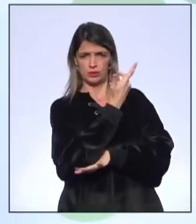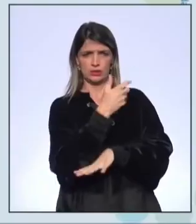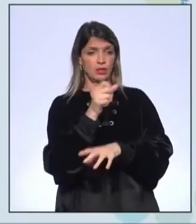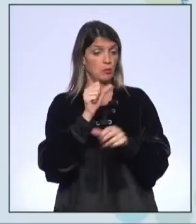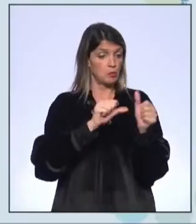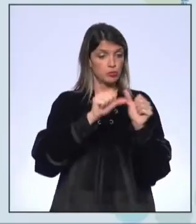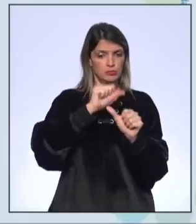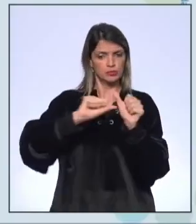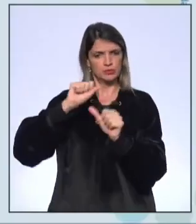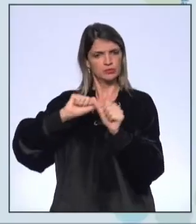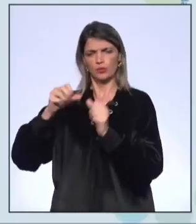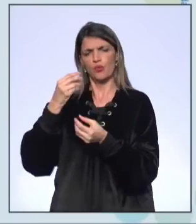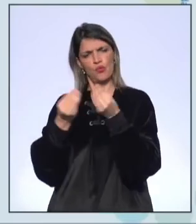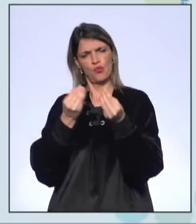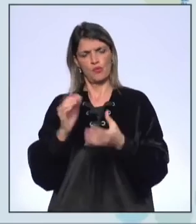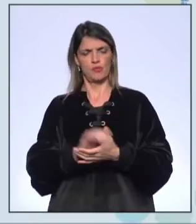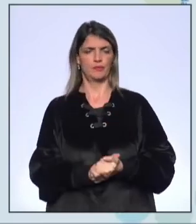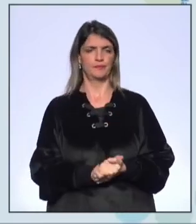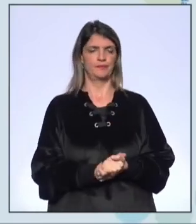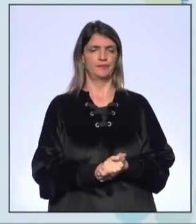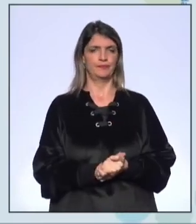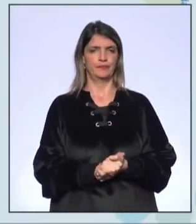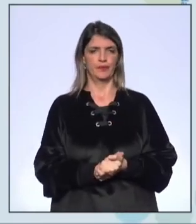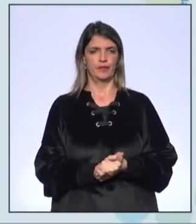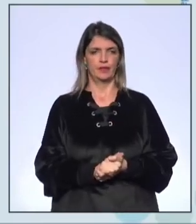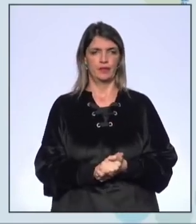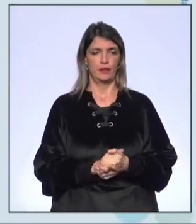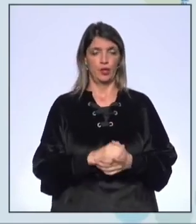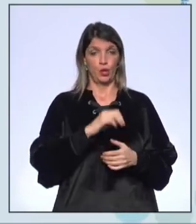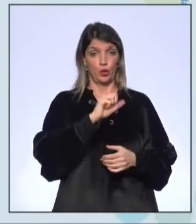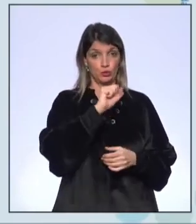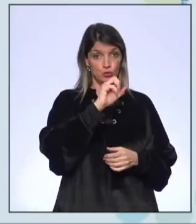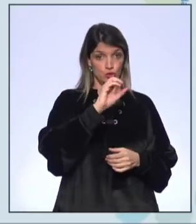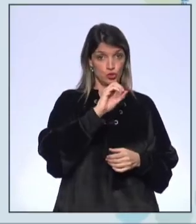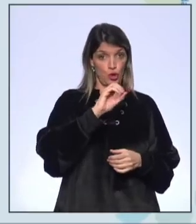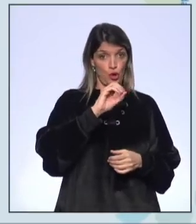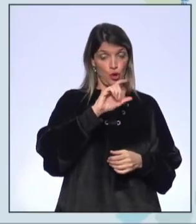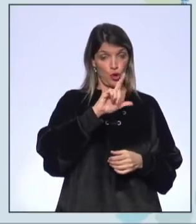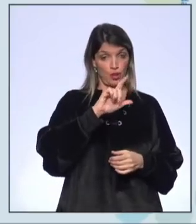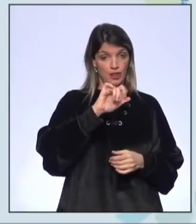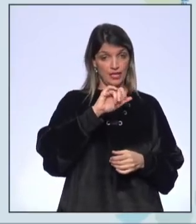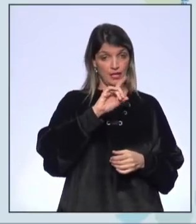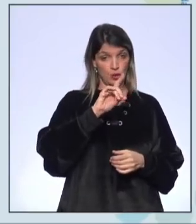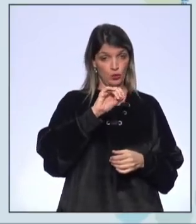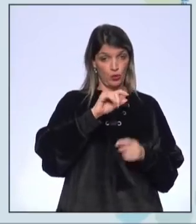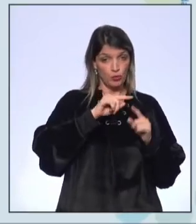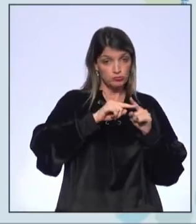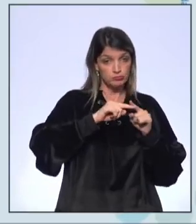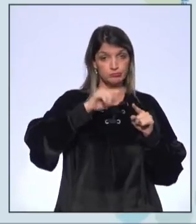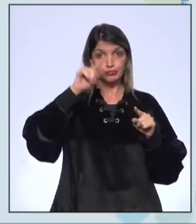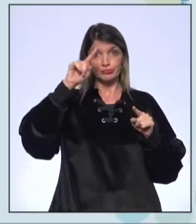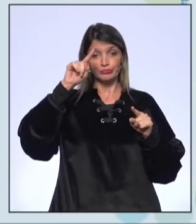aí, ó? Vamos ver lá. Quando eu passo de sólido para gasoso, eu chamo do quê? Ó? Sólido para gasoso é o quê?